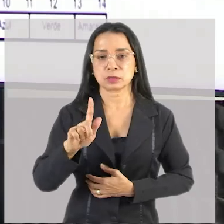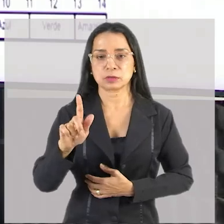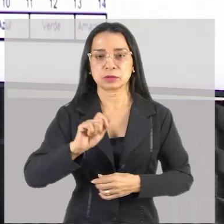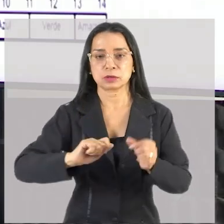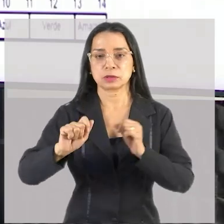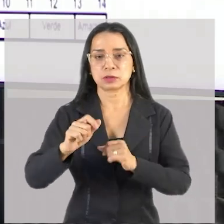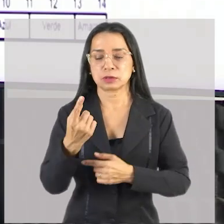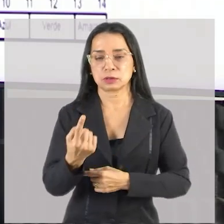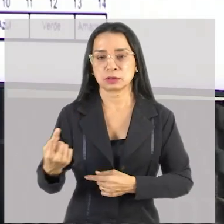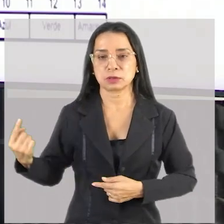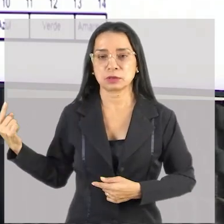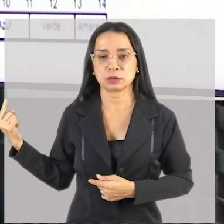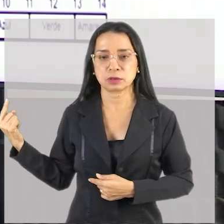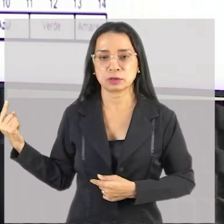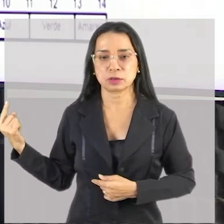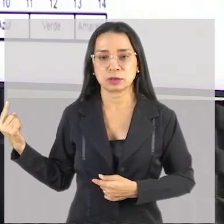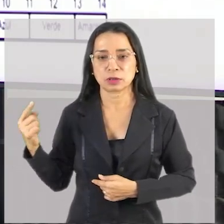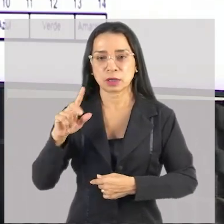de ácido clorídrico.